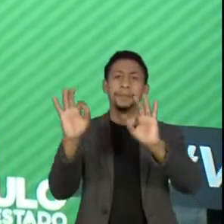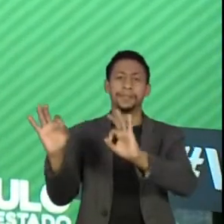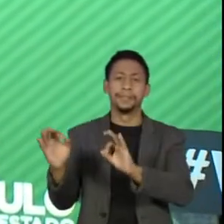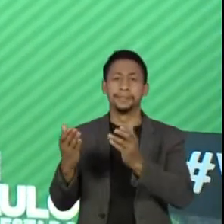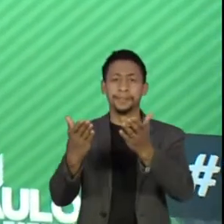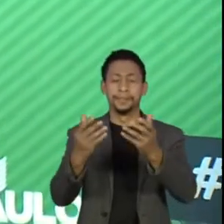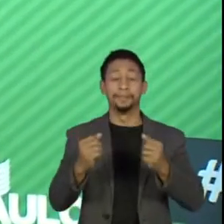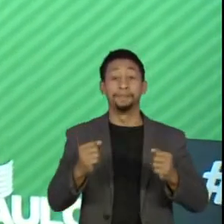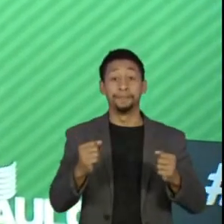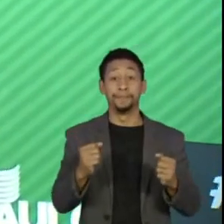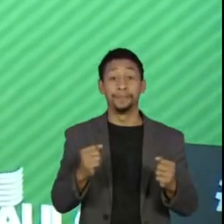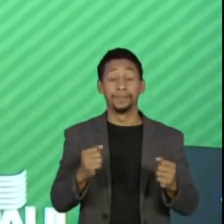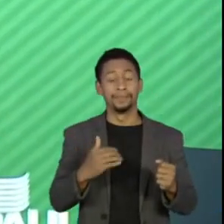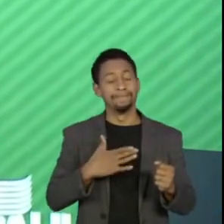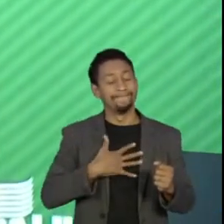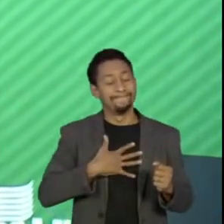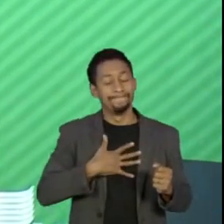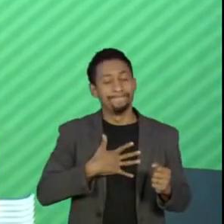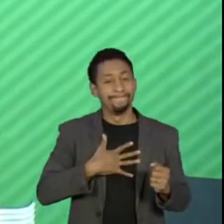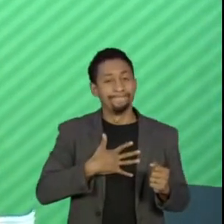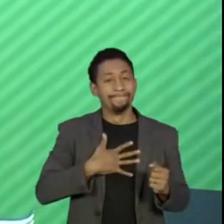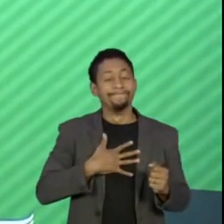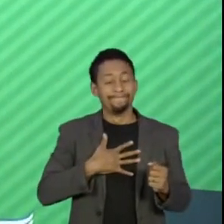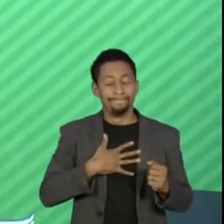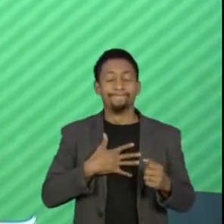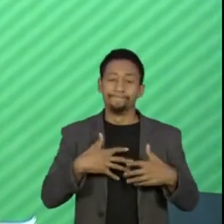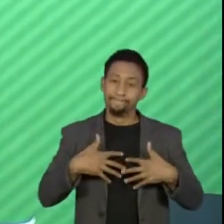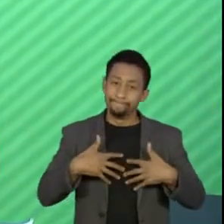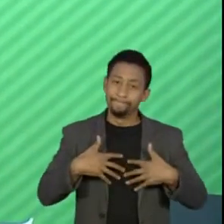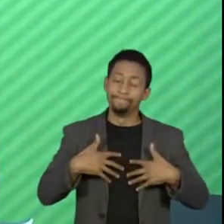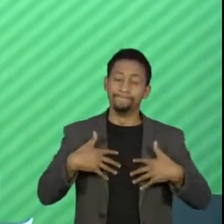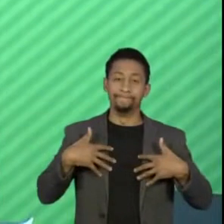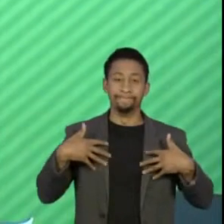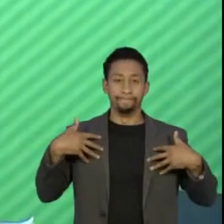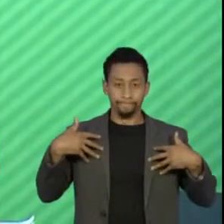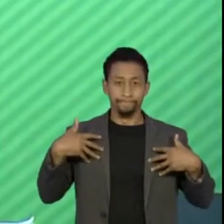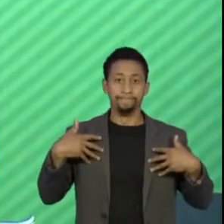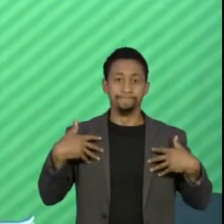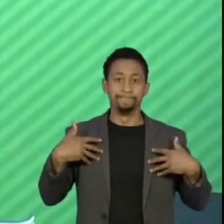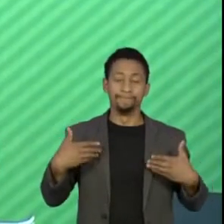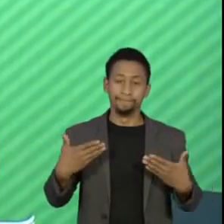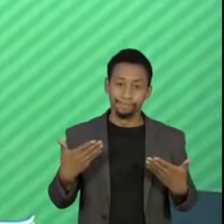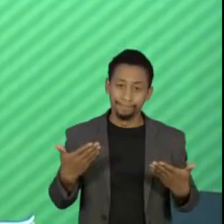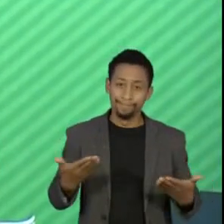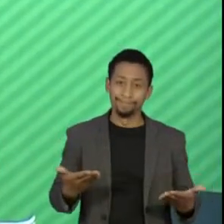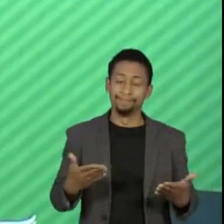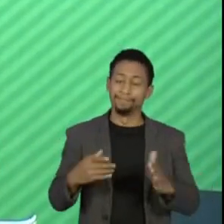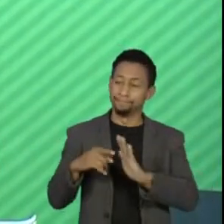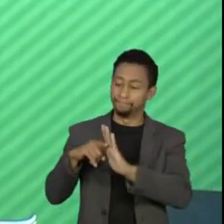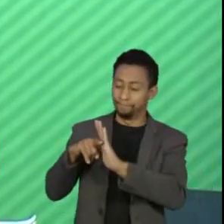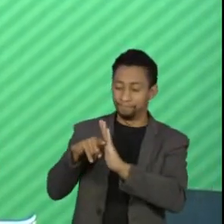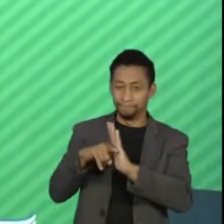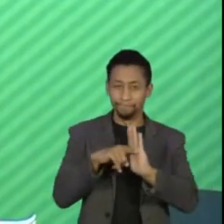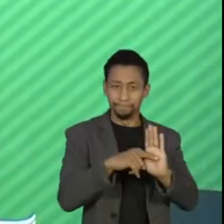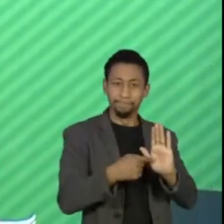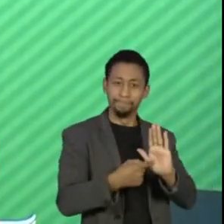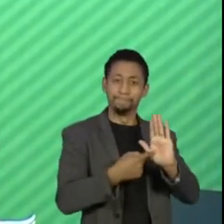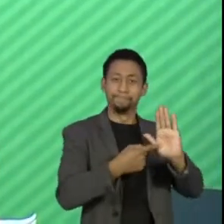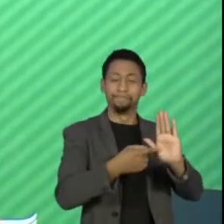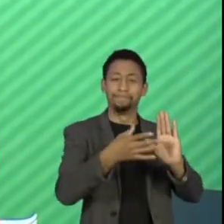E para mim é uma honra estar aqui como diretor do estudo apresentando os